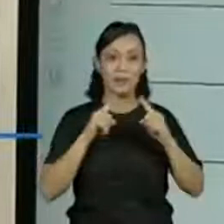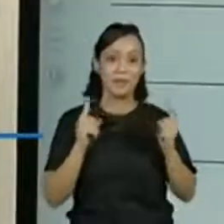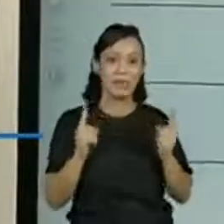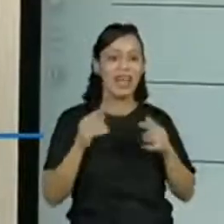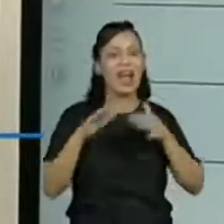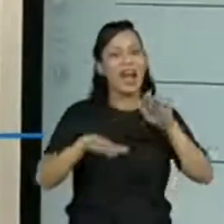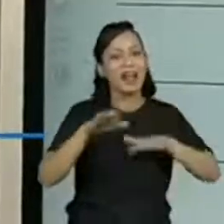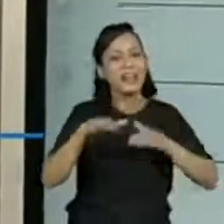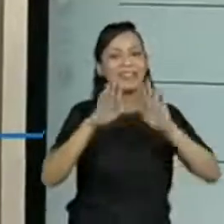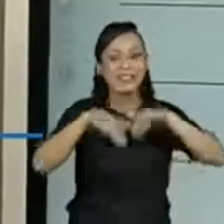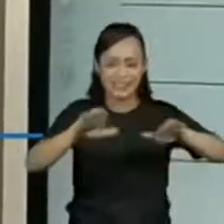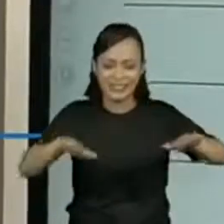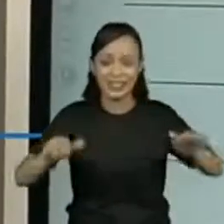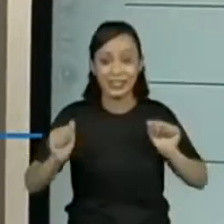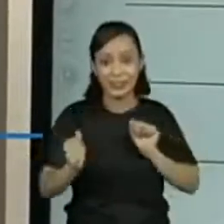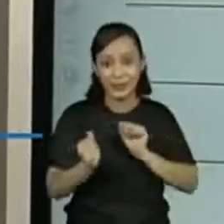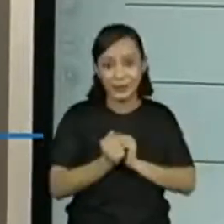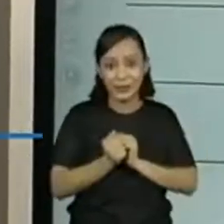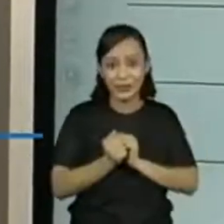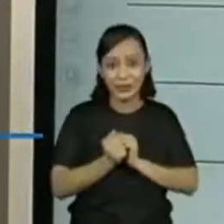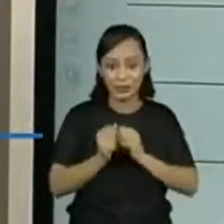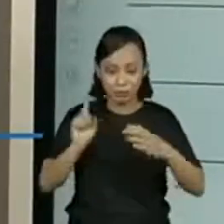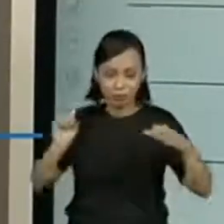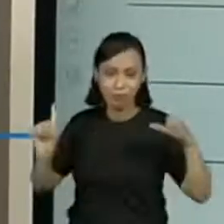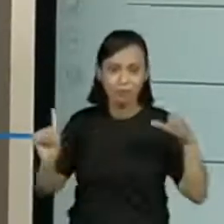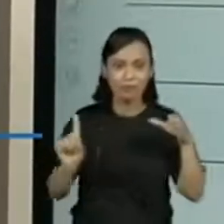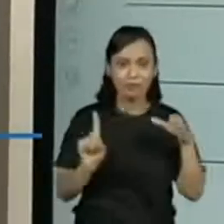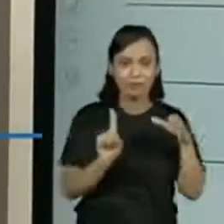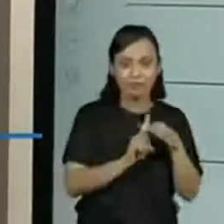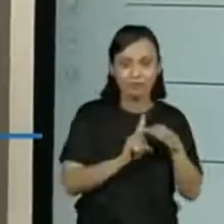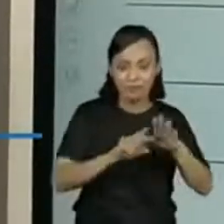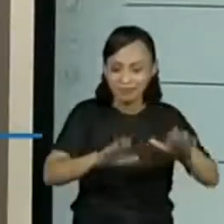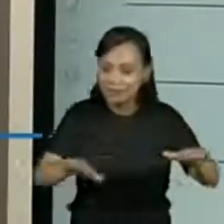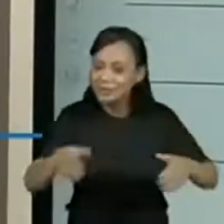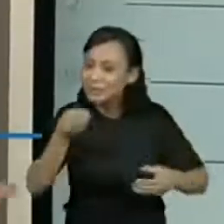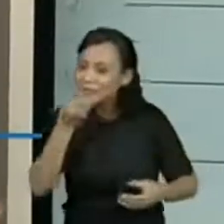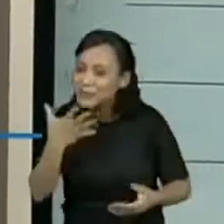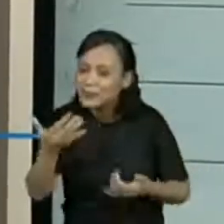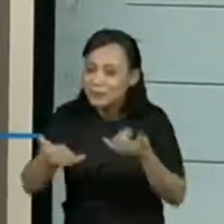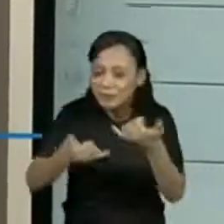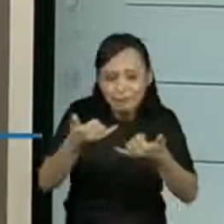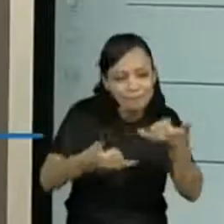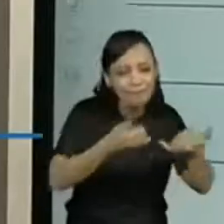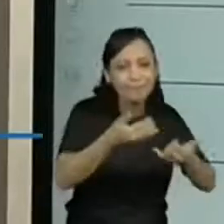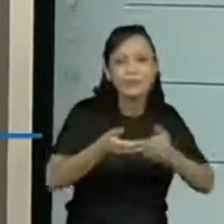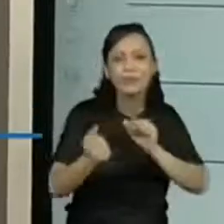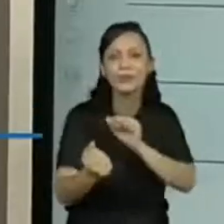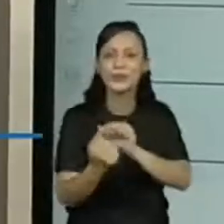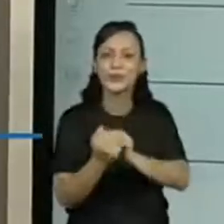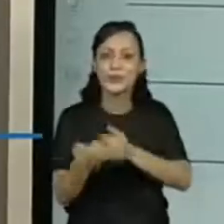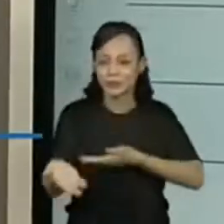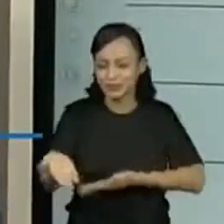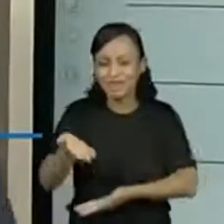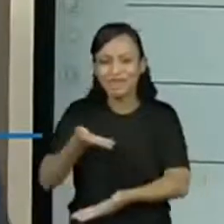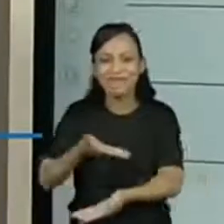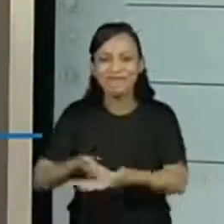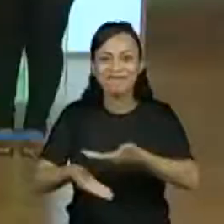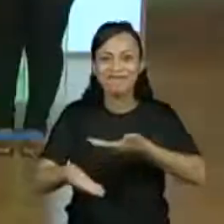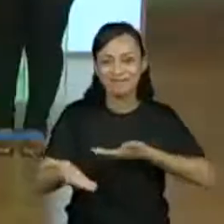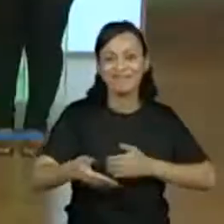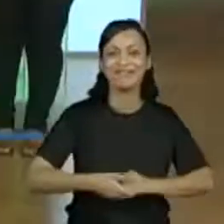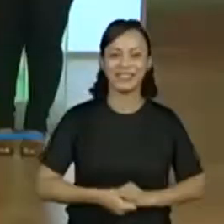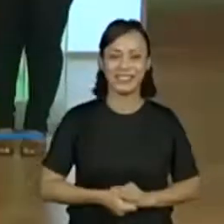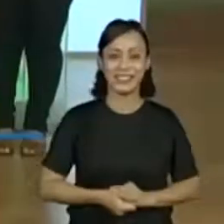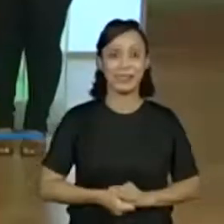junto com as crianças ali e destacando a importância da educação física para os nossos crescimento do novo e